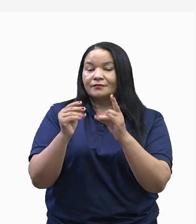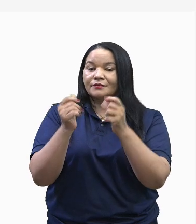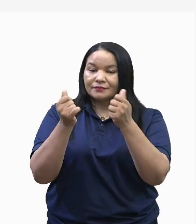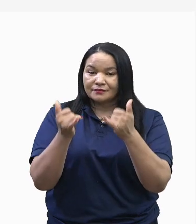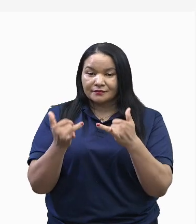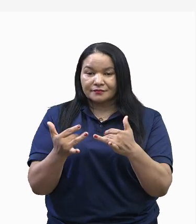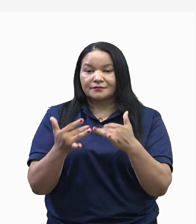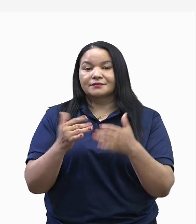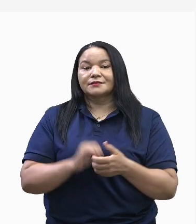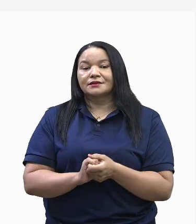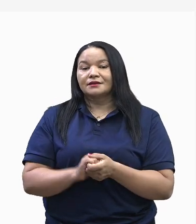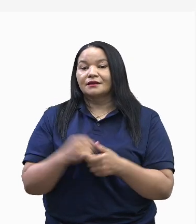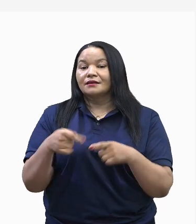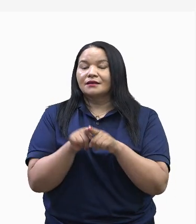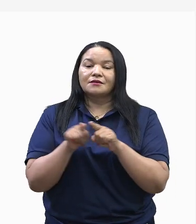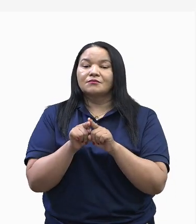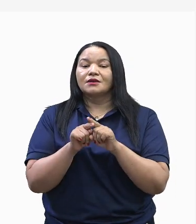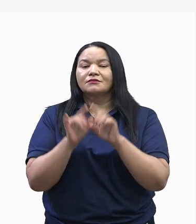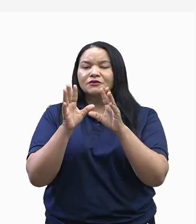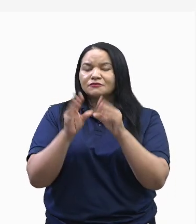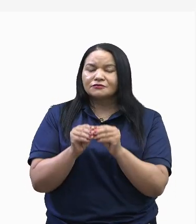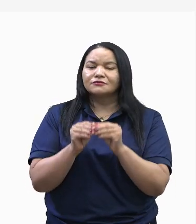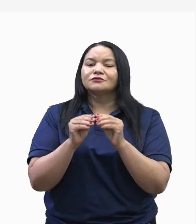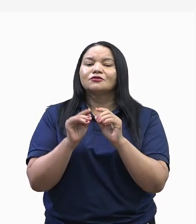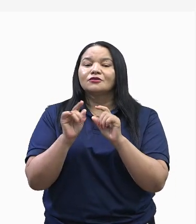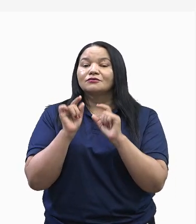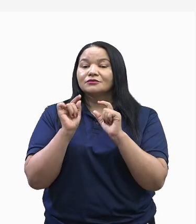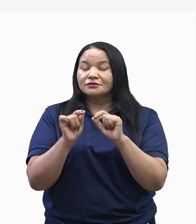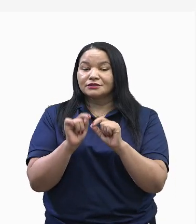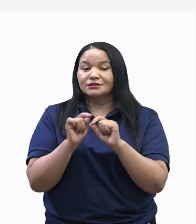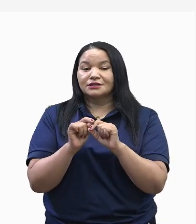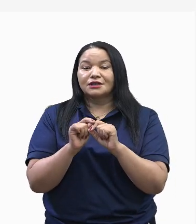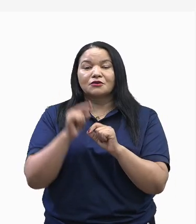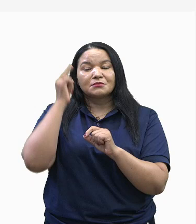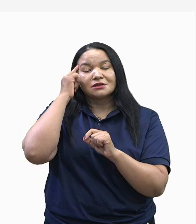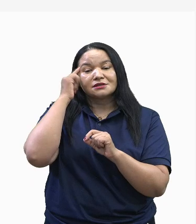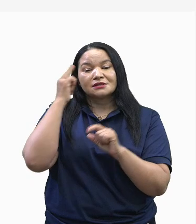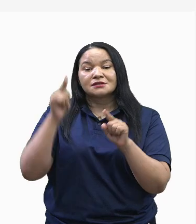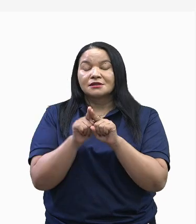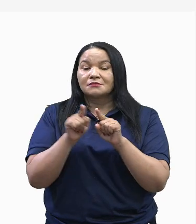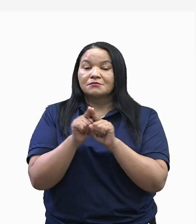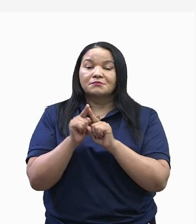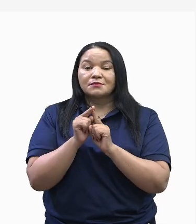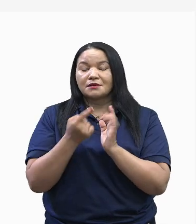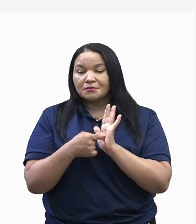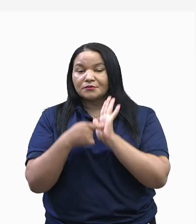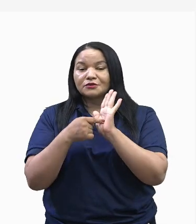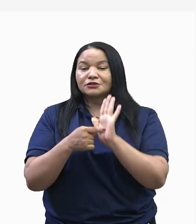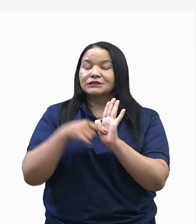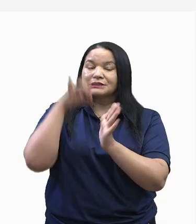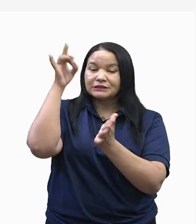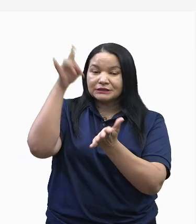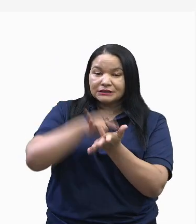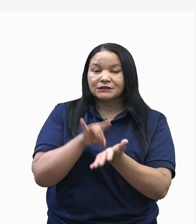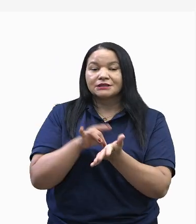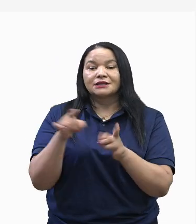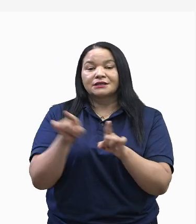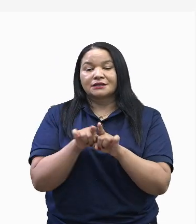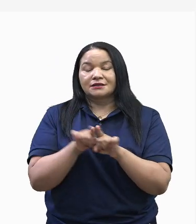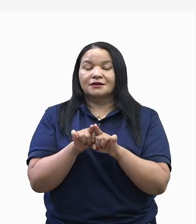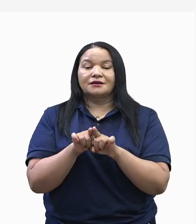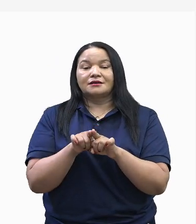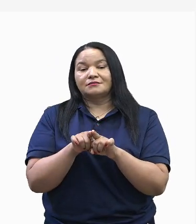E para fechar o pensamento, né, para reafirmar o que foi afirmado